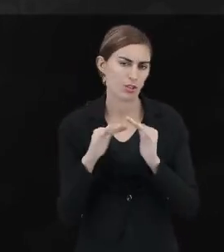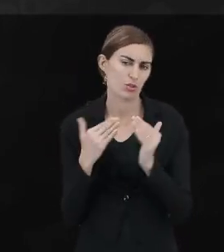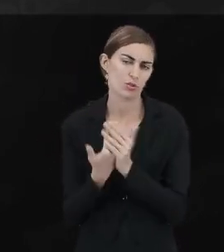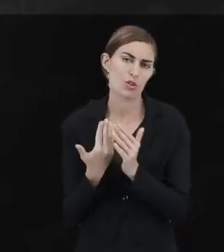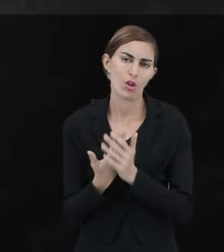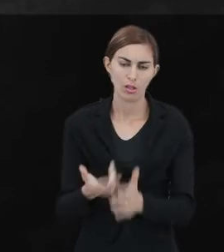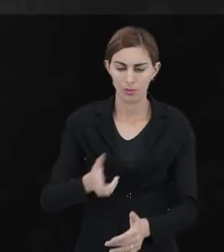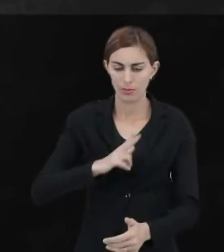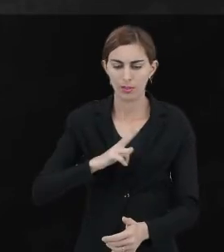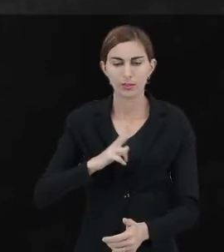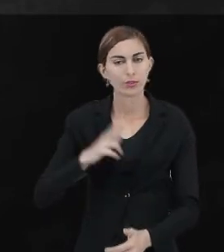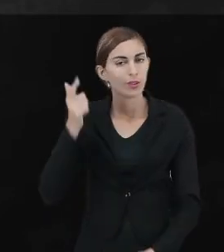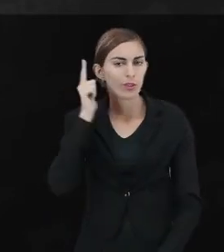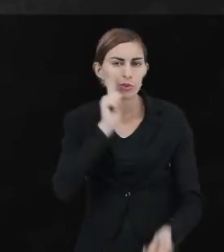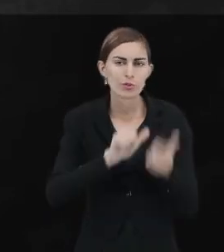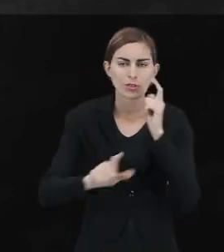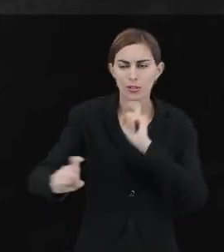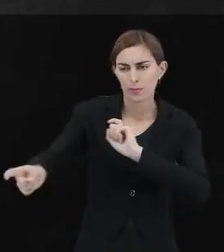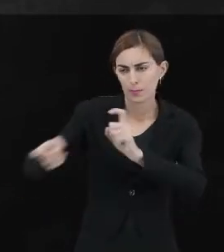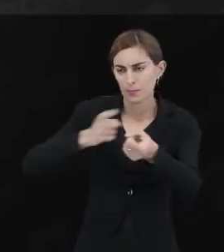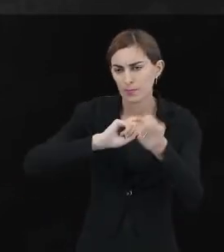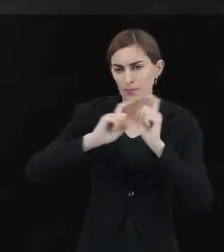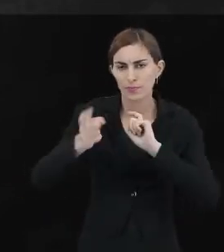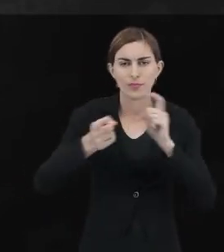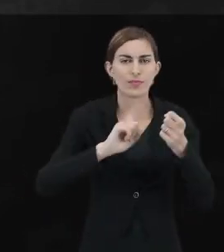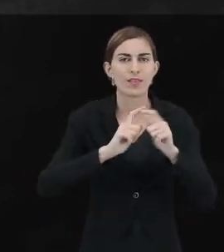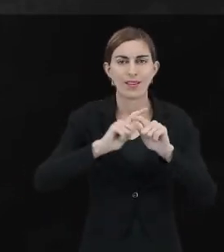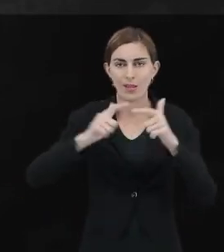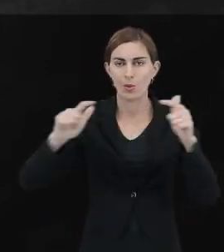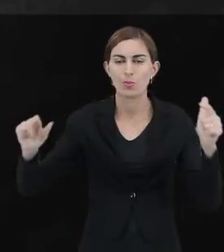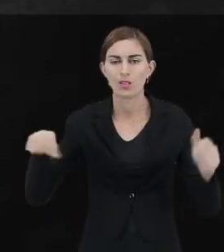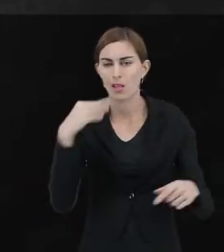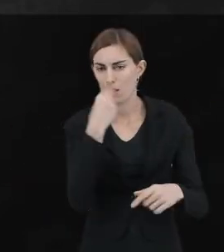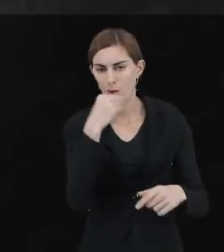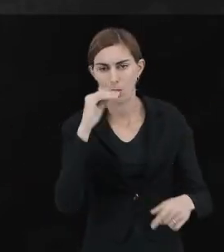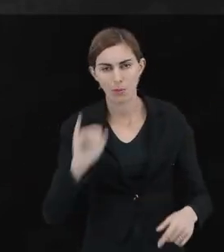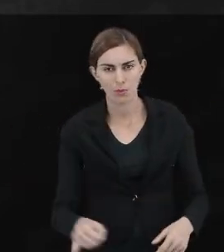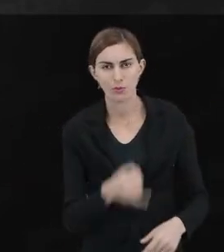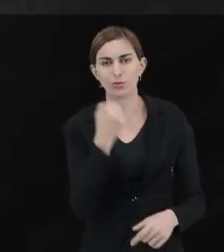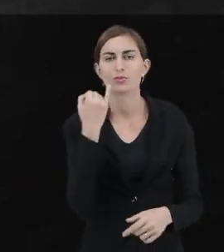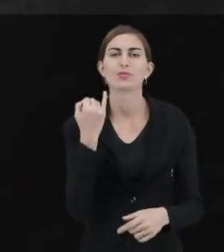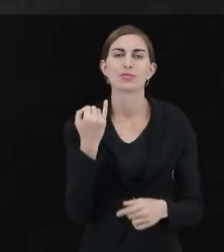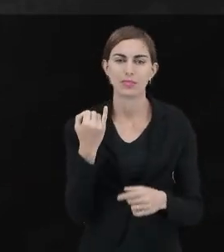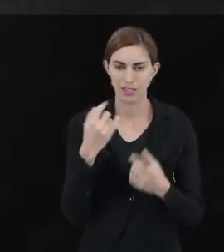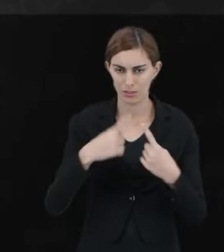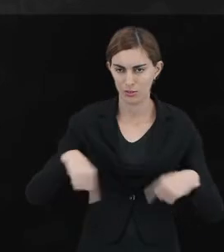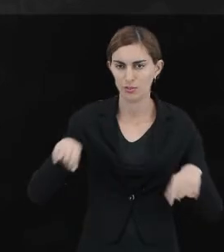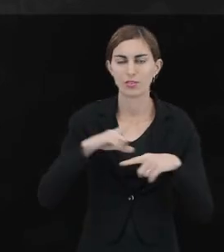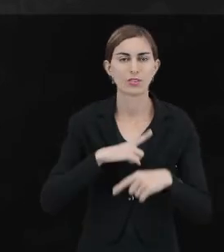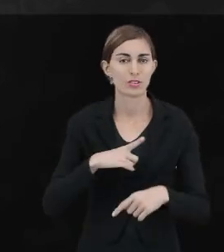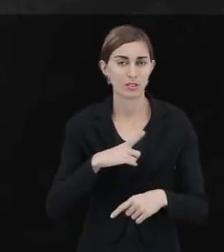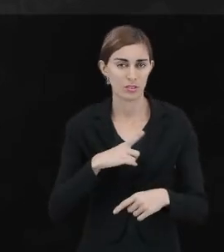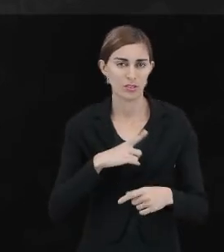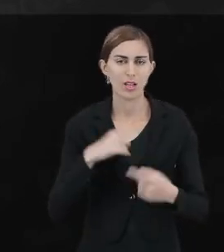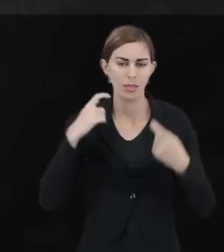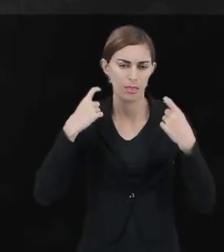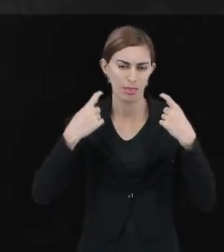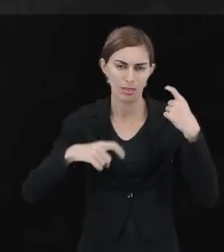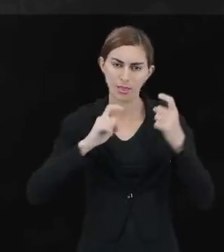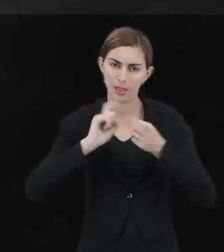em particular consiga se articular para aproveitar a oportunidade que nós temos de